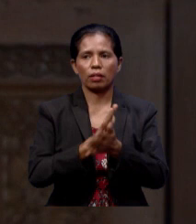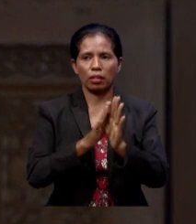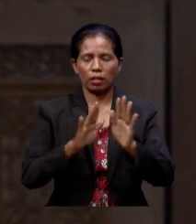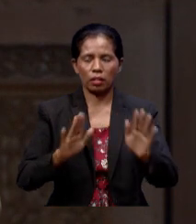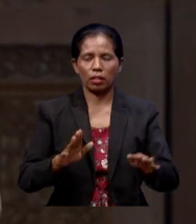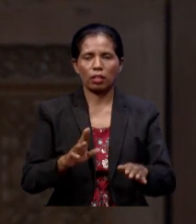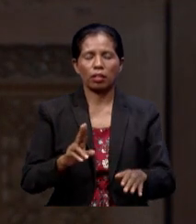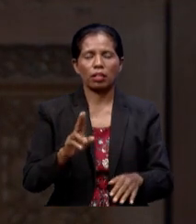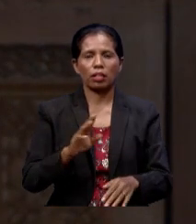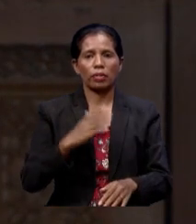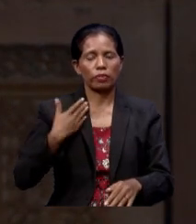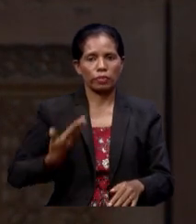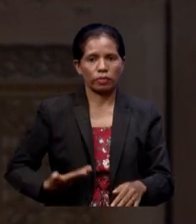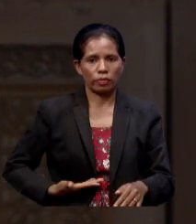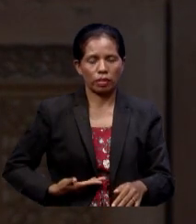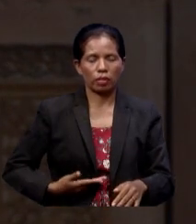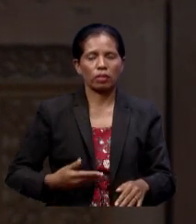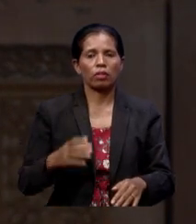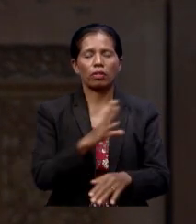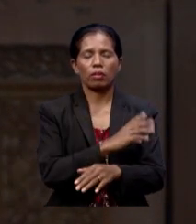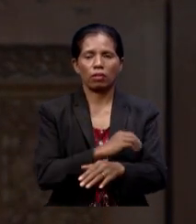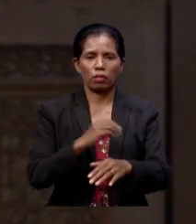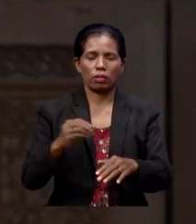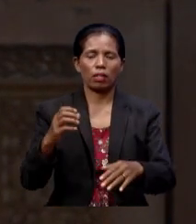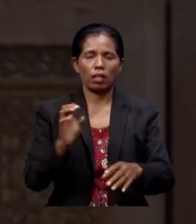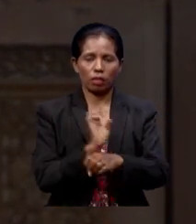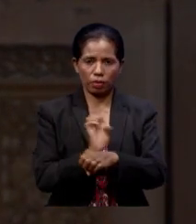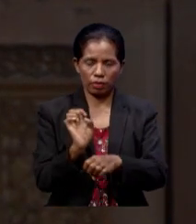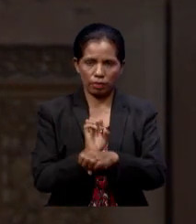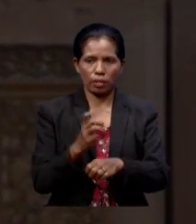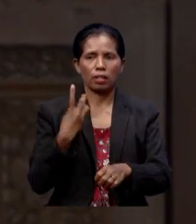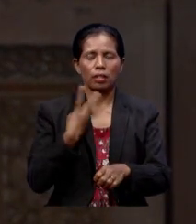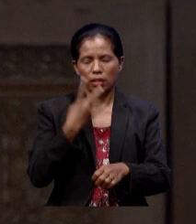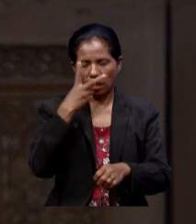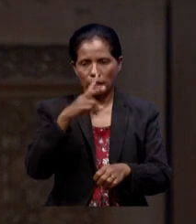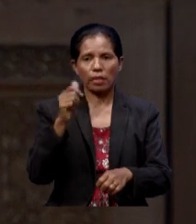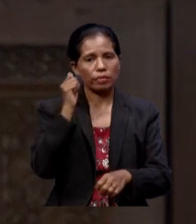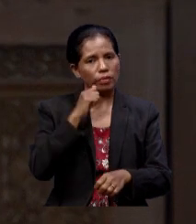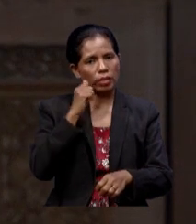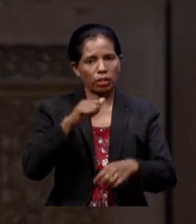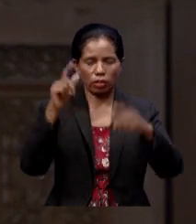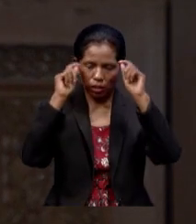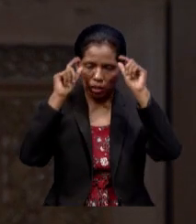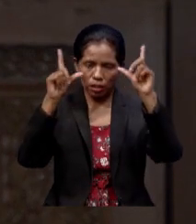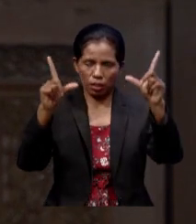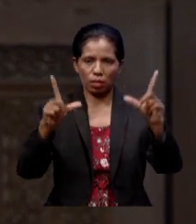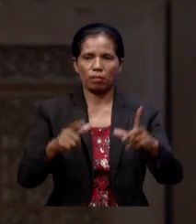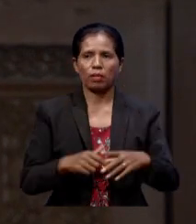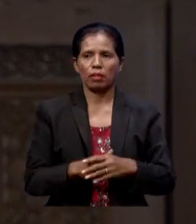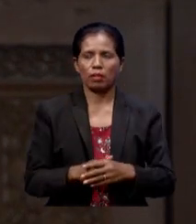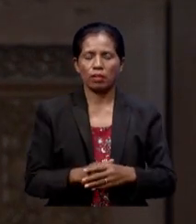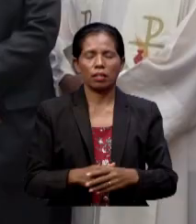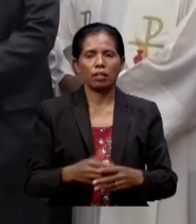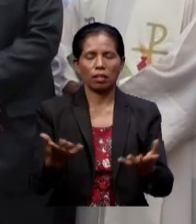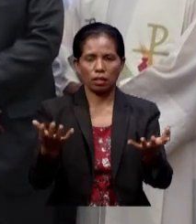Women Economic Empowerment. Na Dúnia e Tarefa do Timor, temos jeito